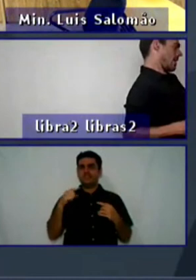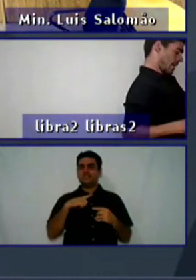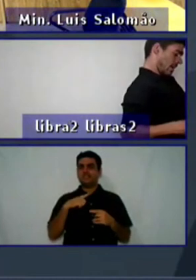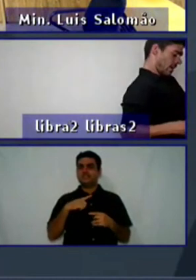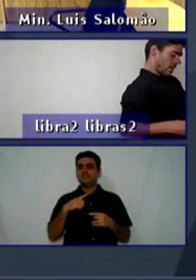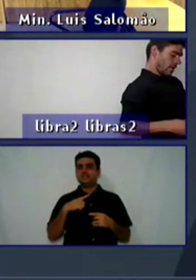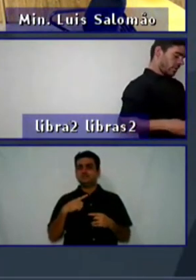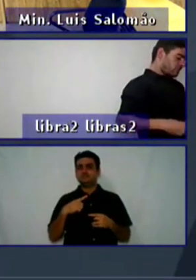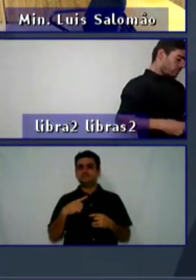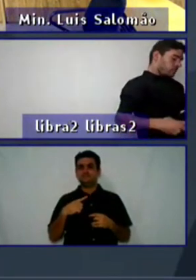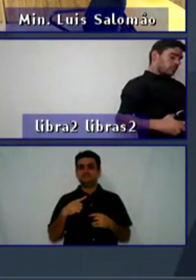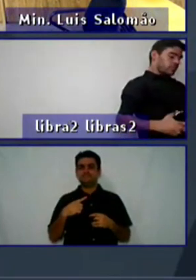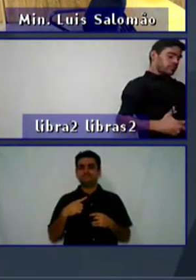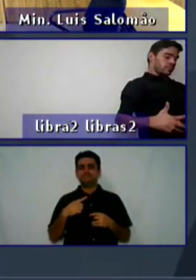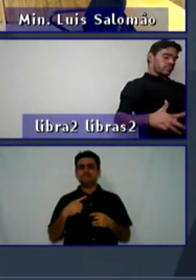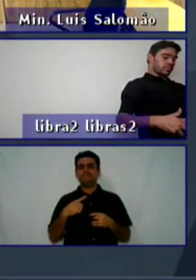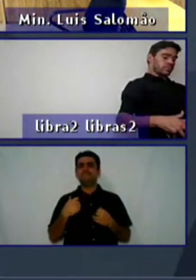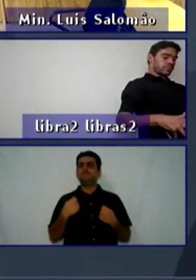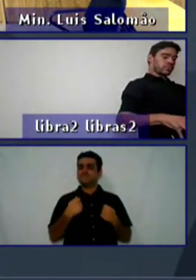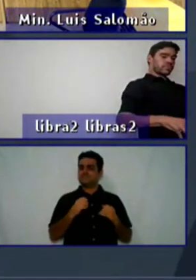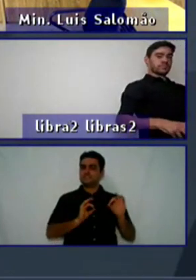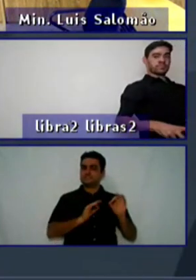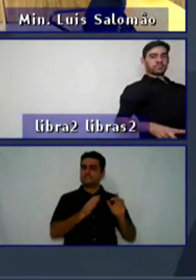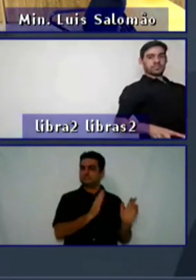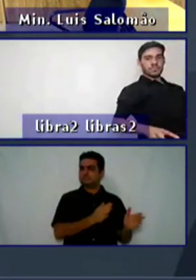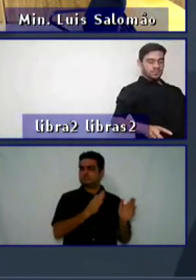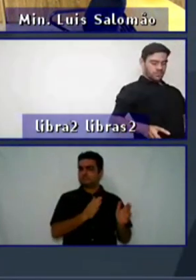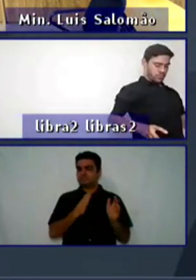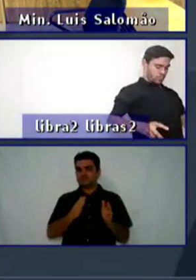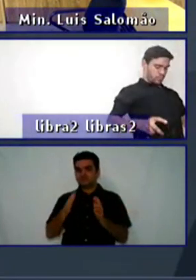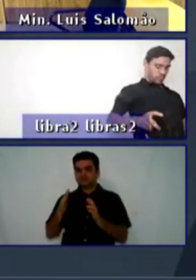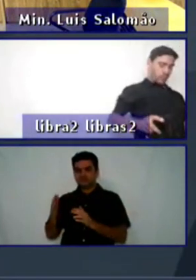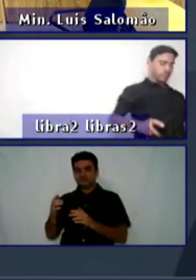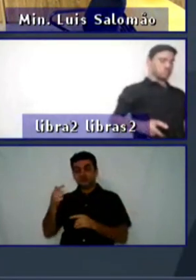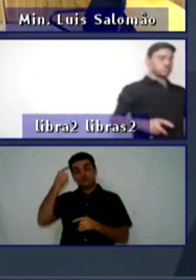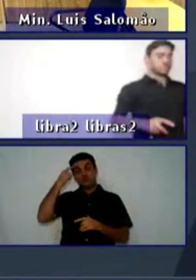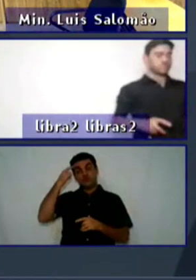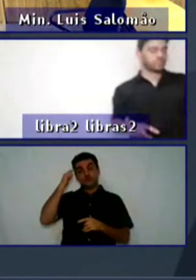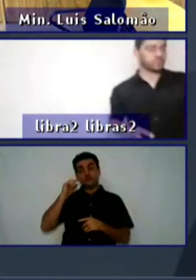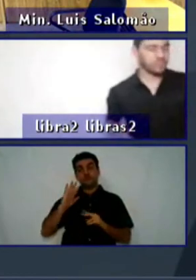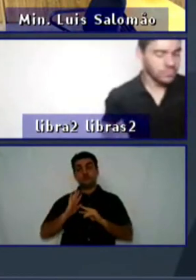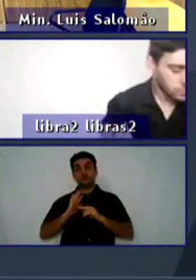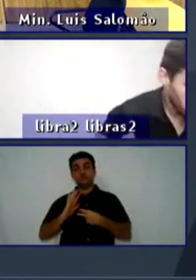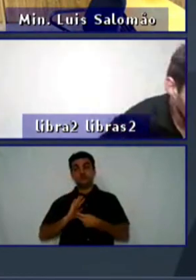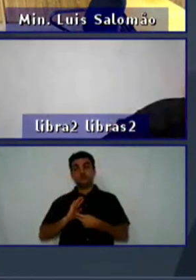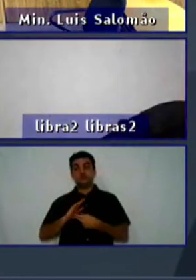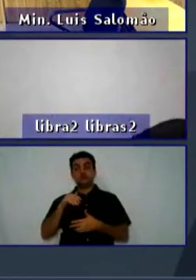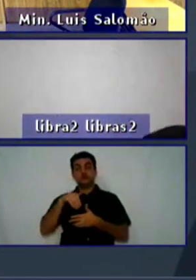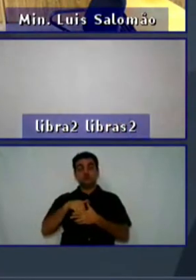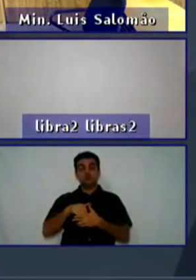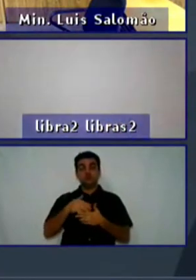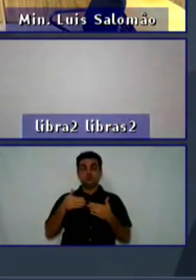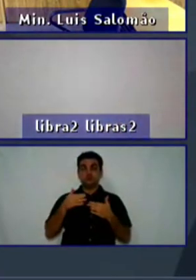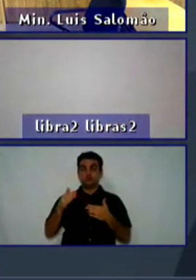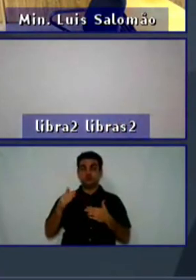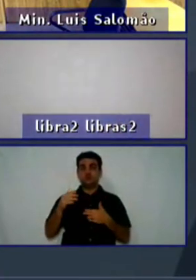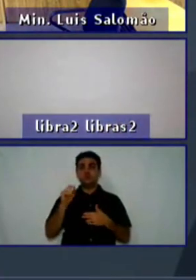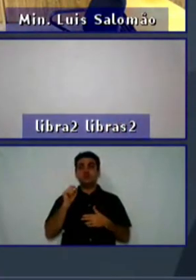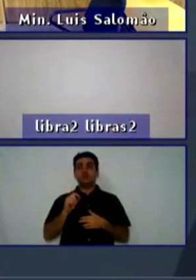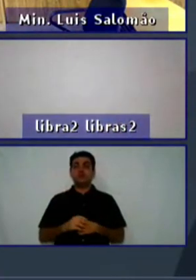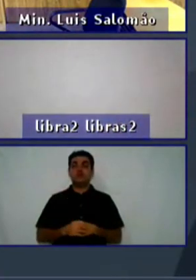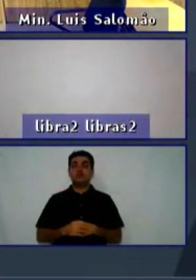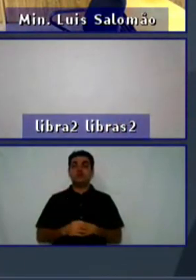assentando a racionalidade que busca conceder, e aqui prossigo no voto, que busca